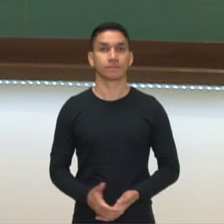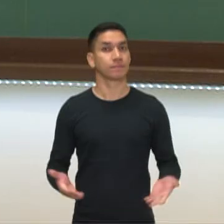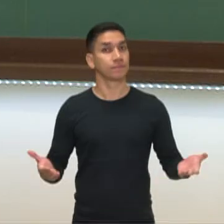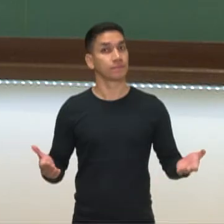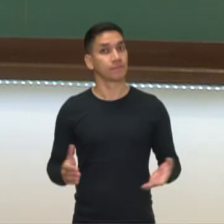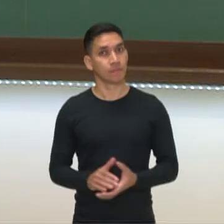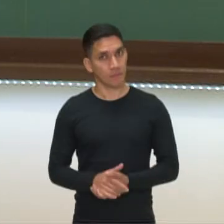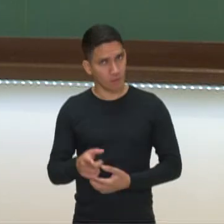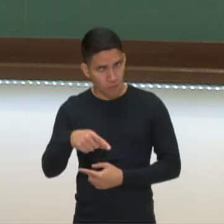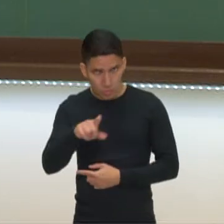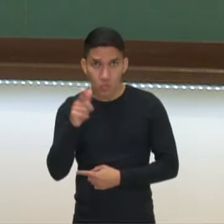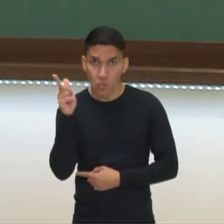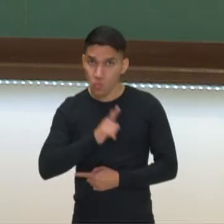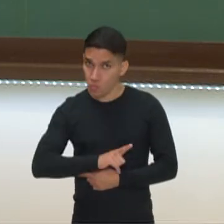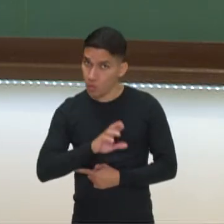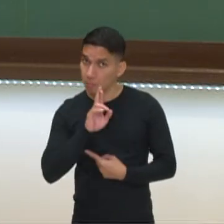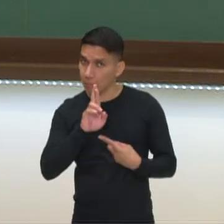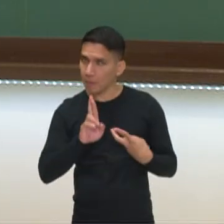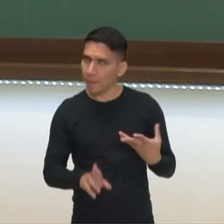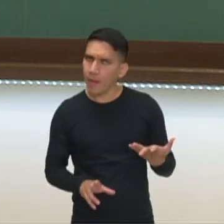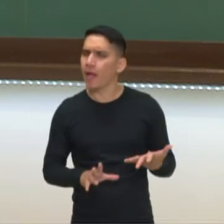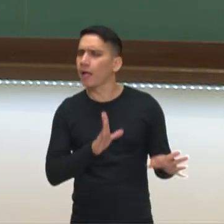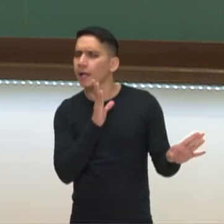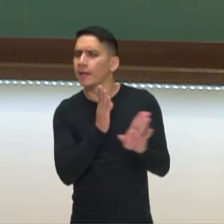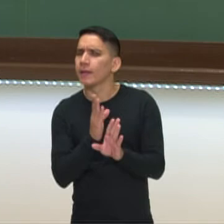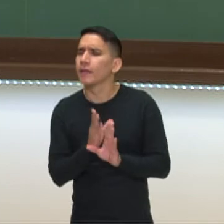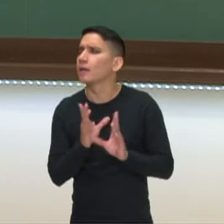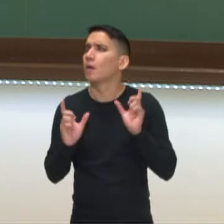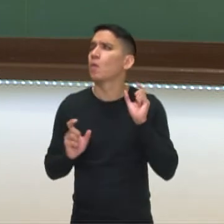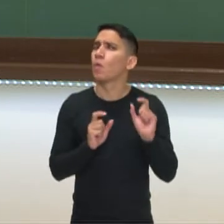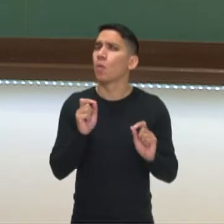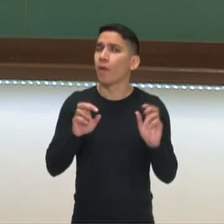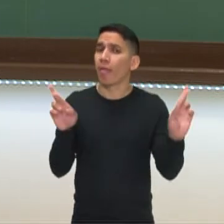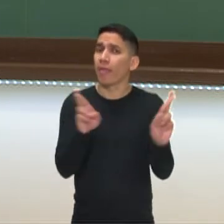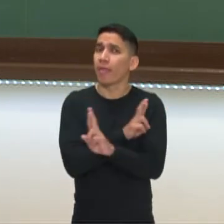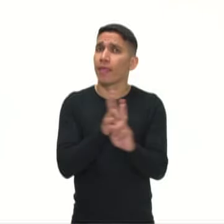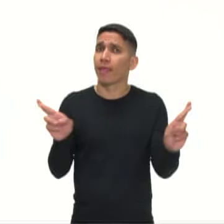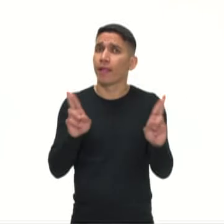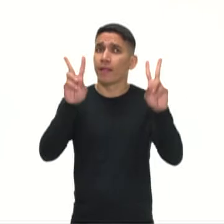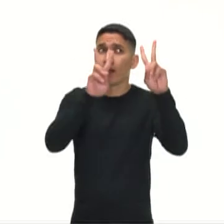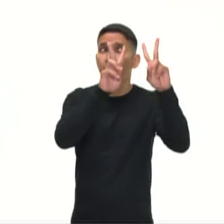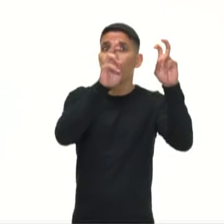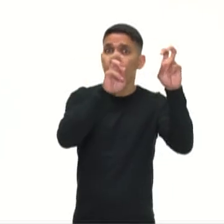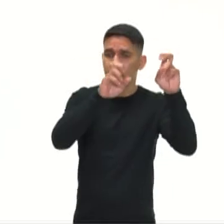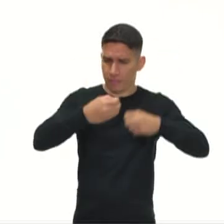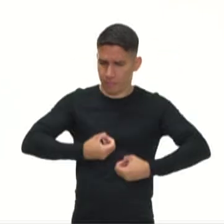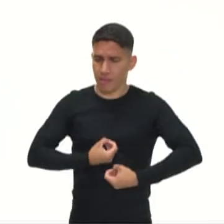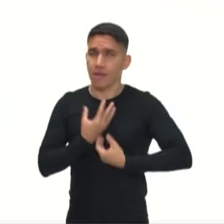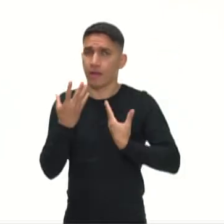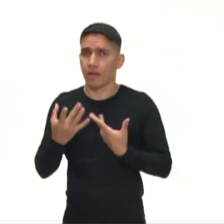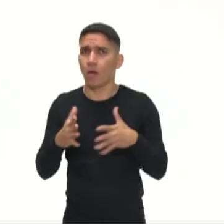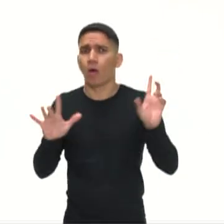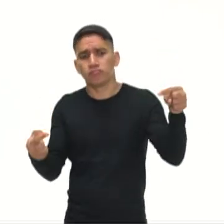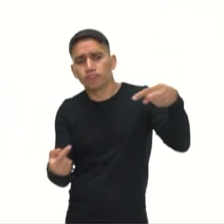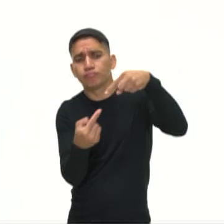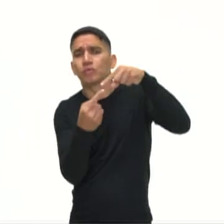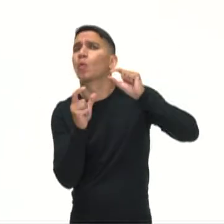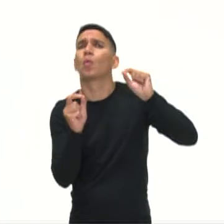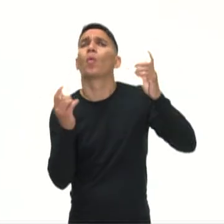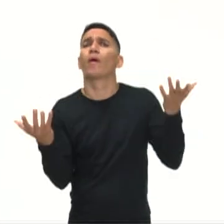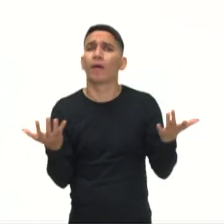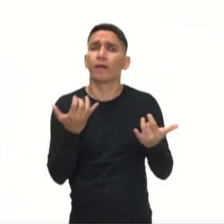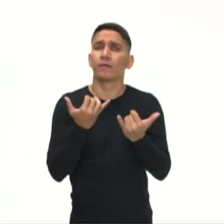Então, estudantes, conseguiram localizar ali a relação entre o título e o poema como um todo? O que será que